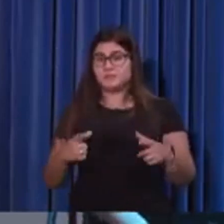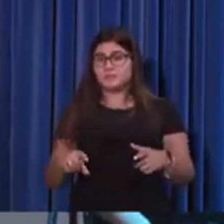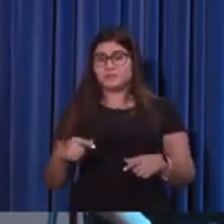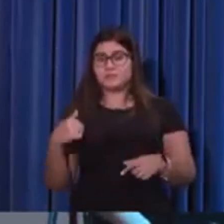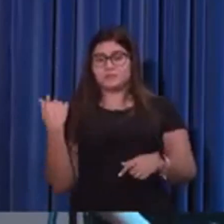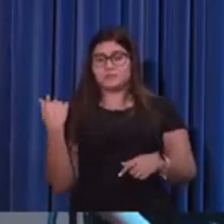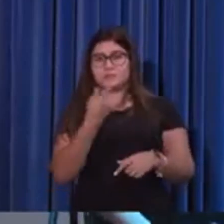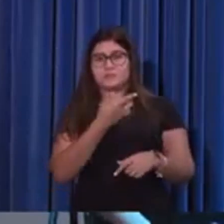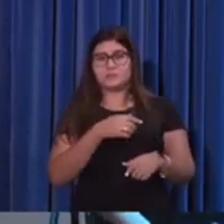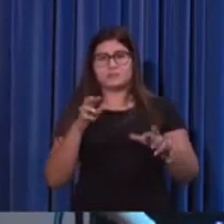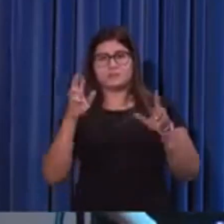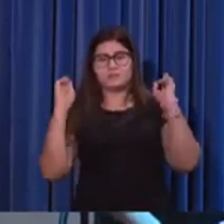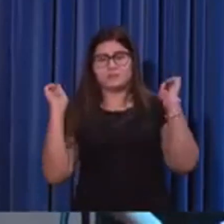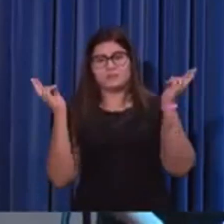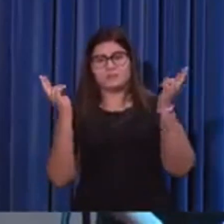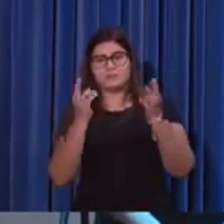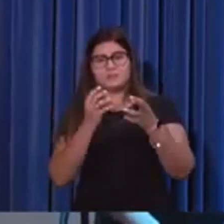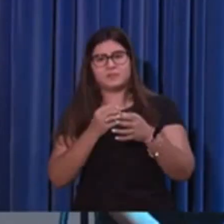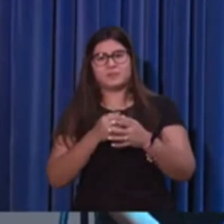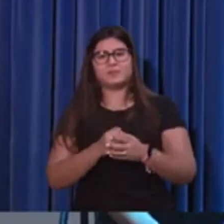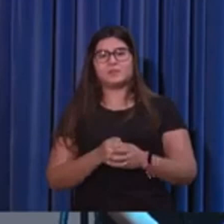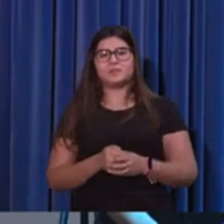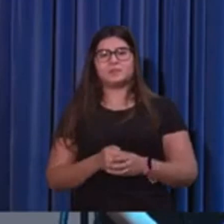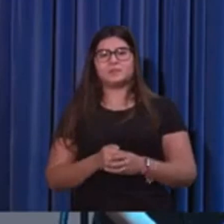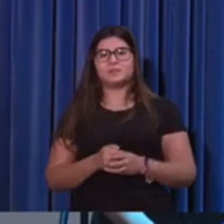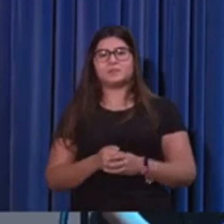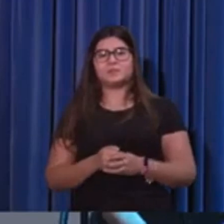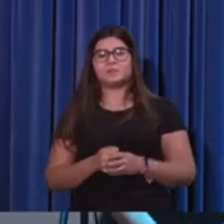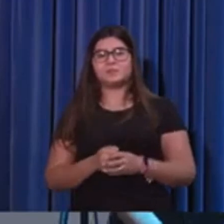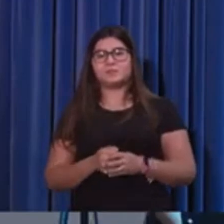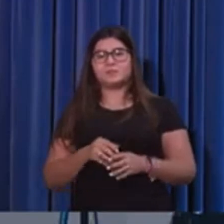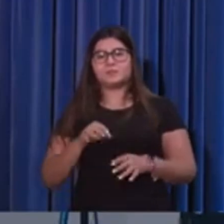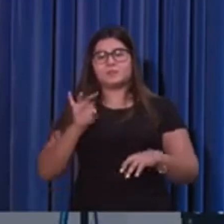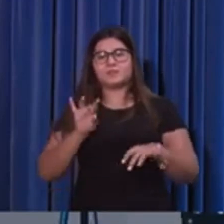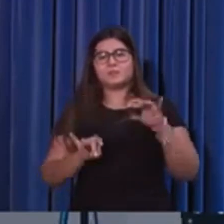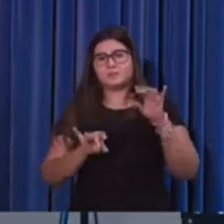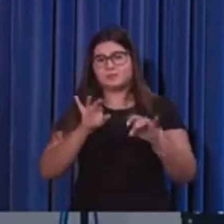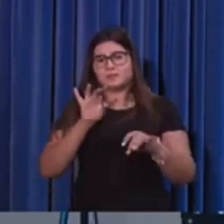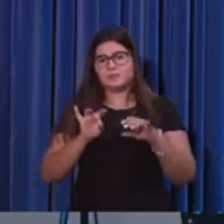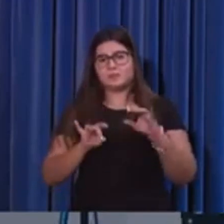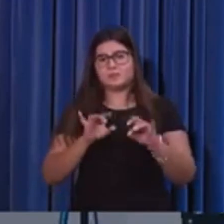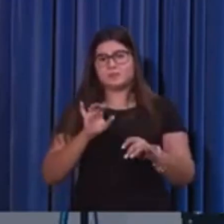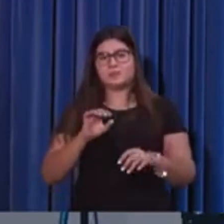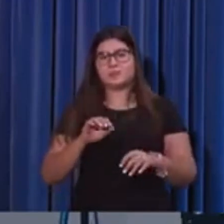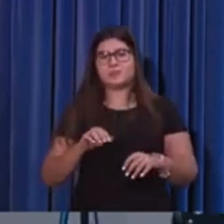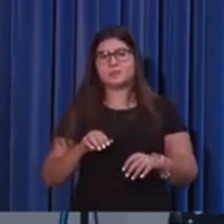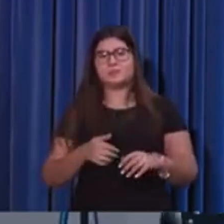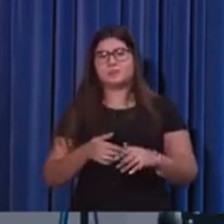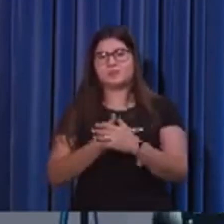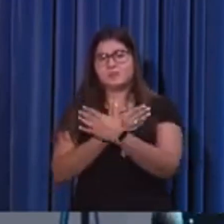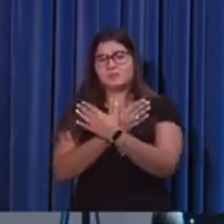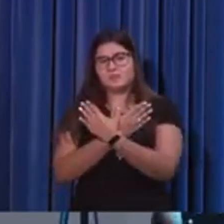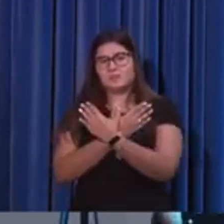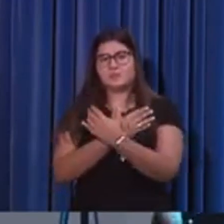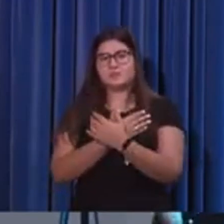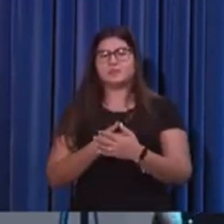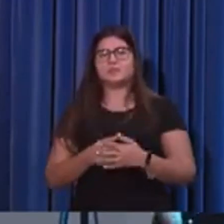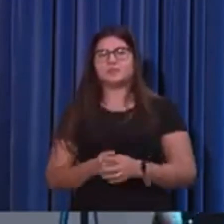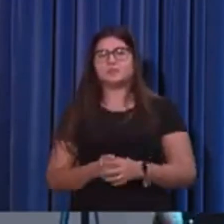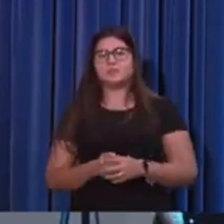reunindo é o Teatro do Colégio Londrinense, gentilmente cedido